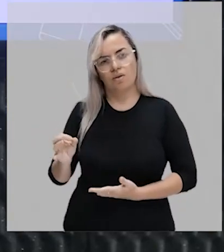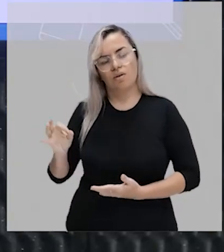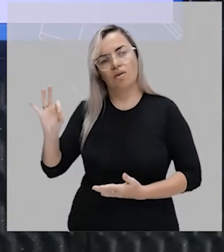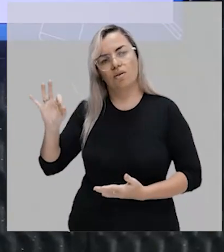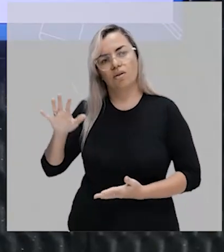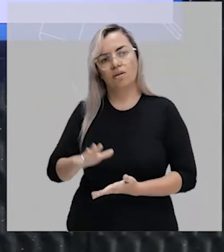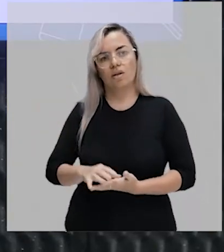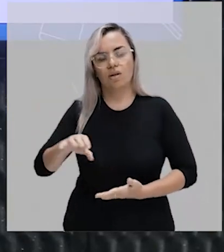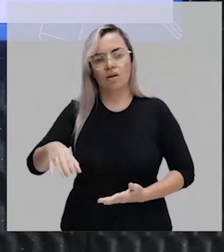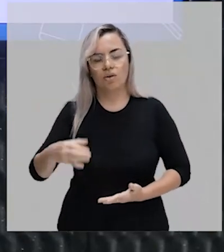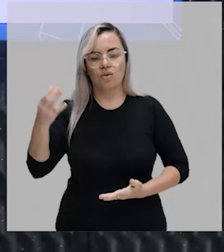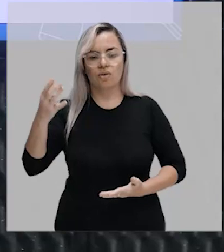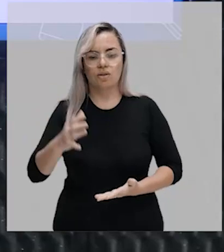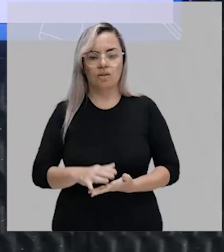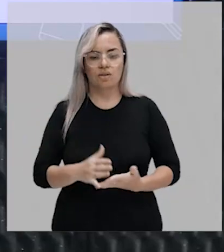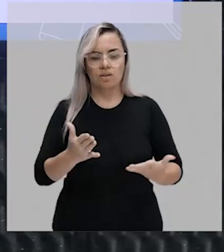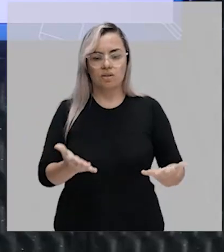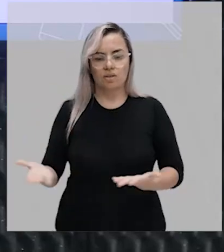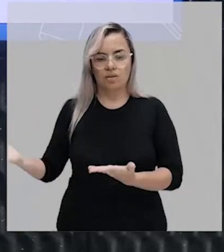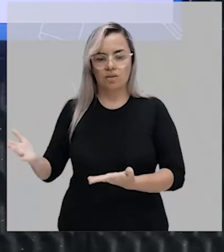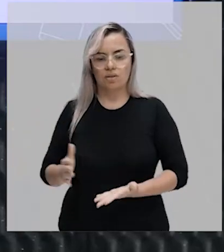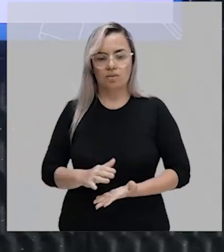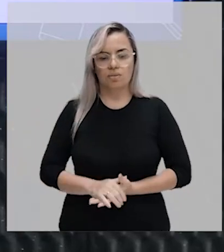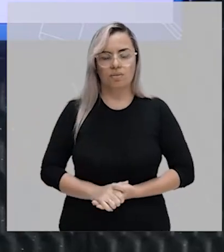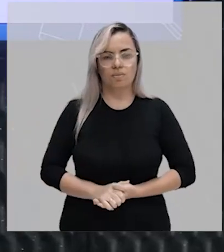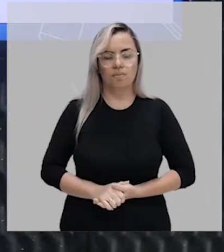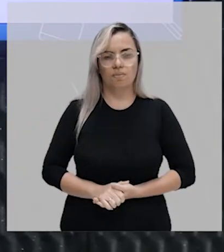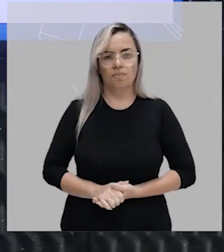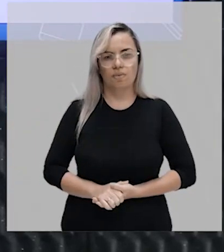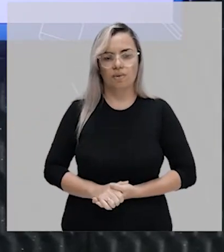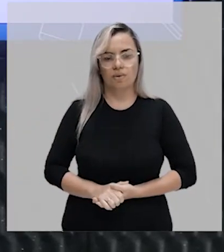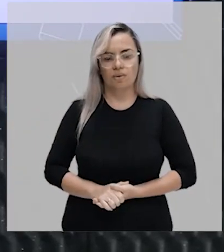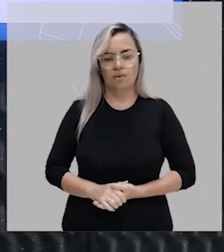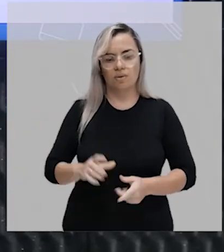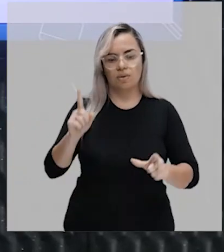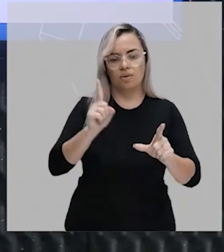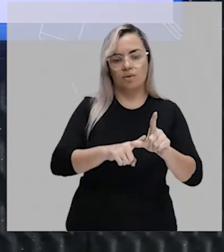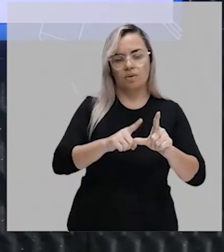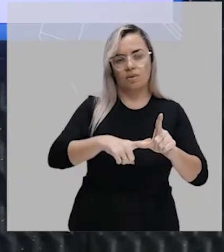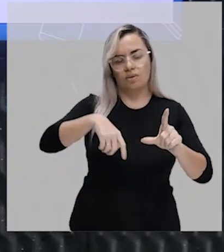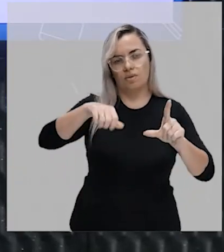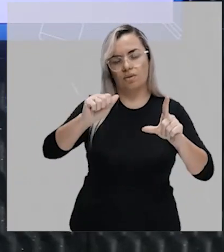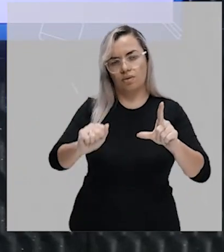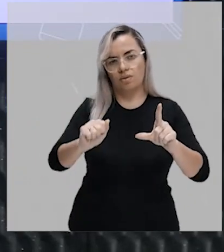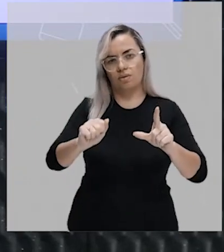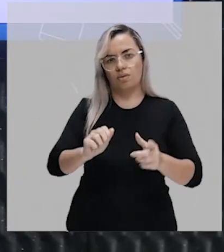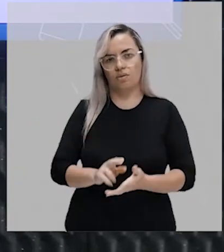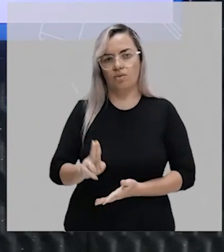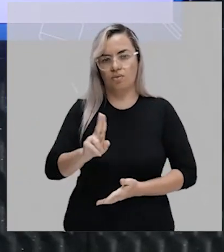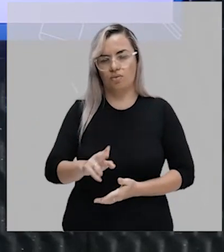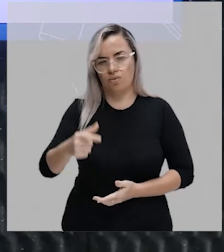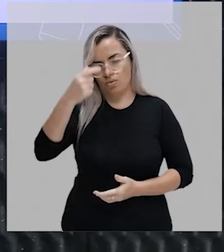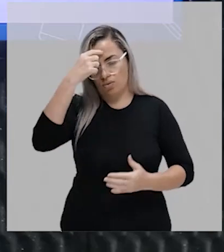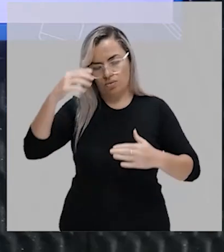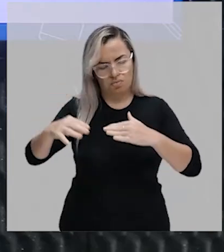está ocorrendo, tá? Então, a letra A aí, o uso do senso comum não tem nada a ver.